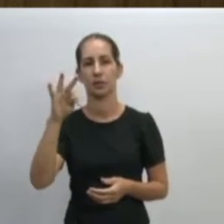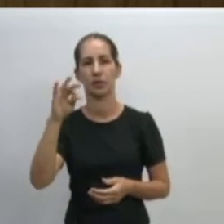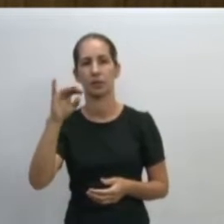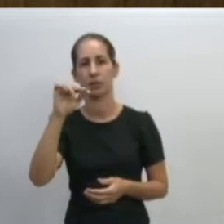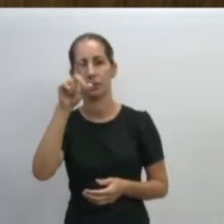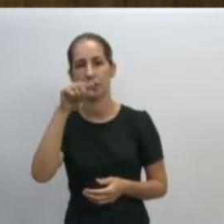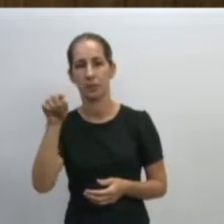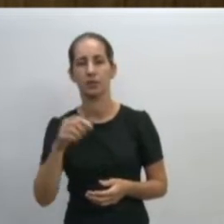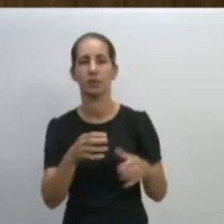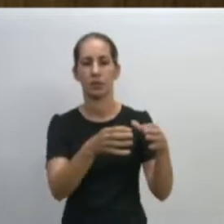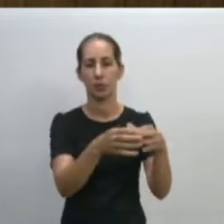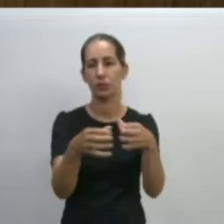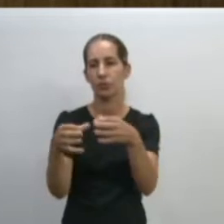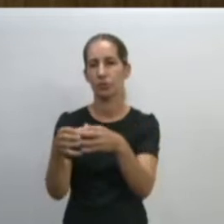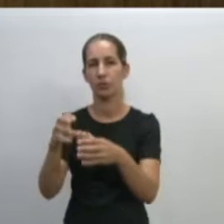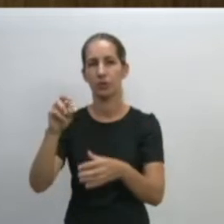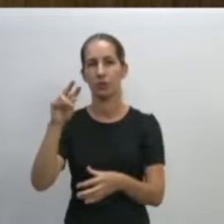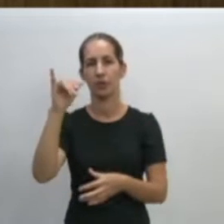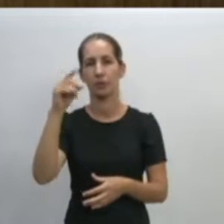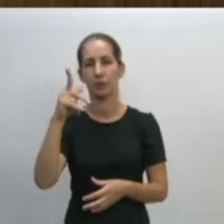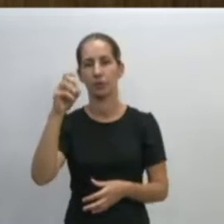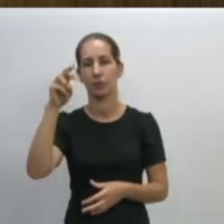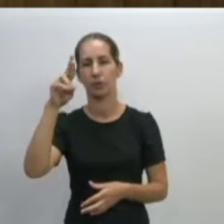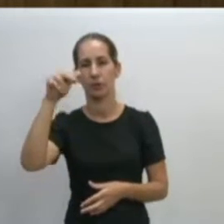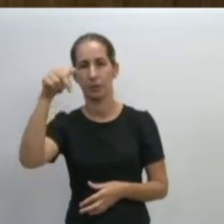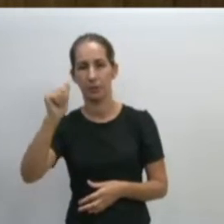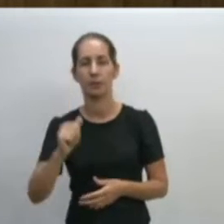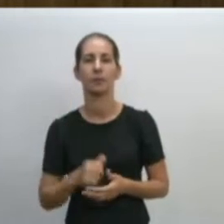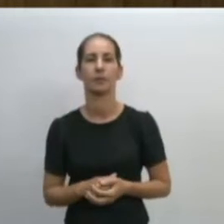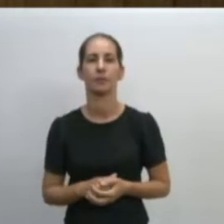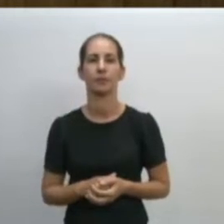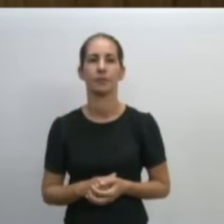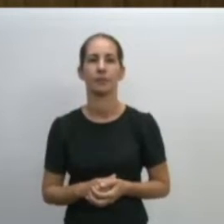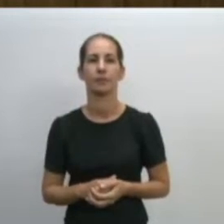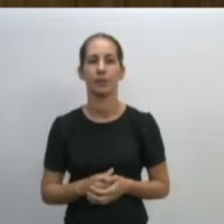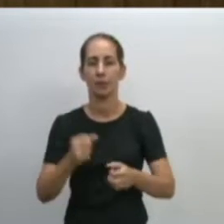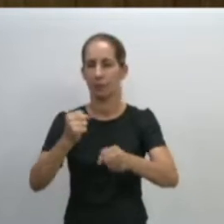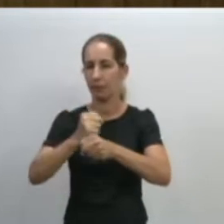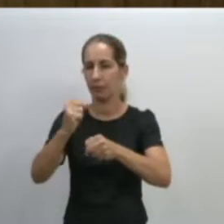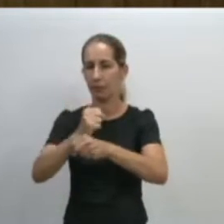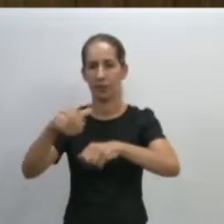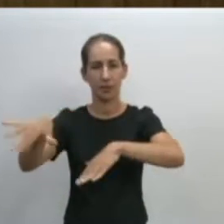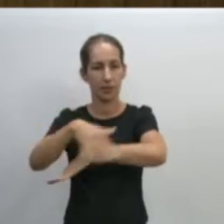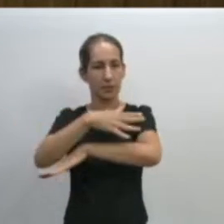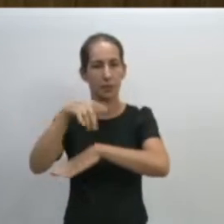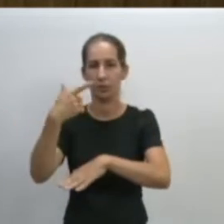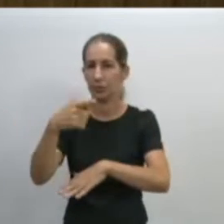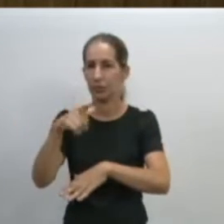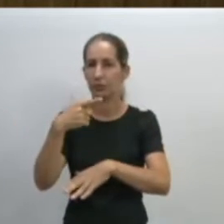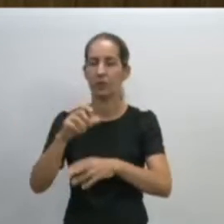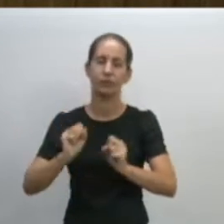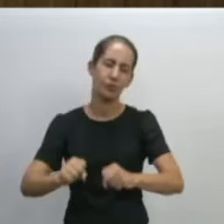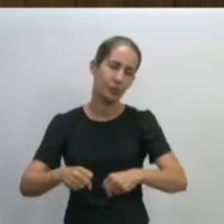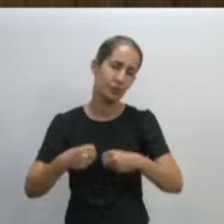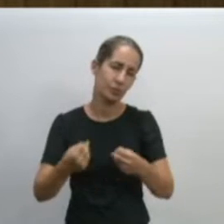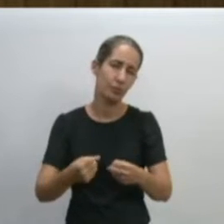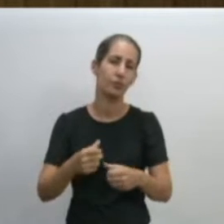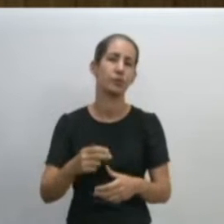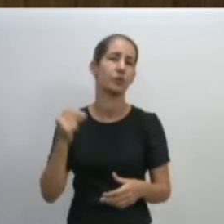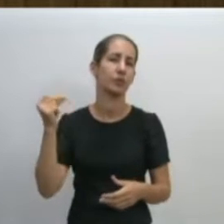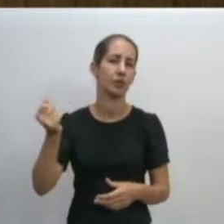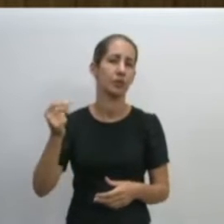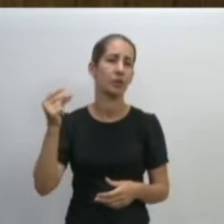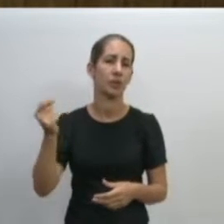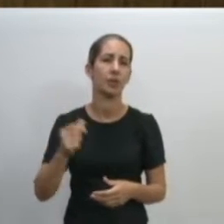são conjuntos que Panorama, são conjuntos que não têm pavimentação e que lutam pela sua